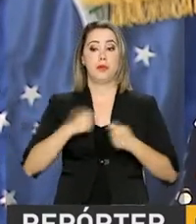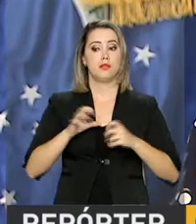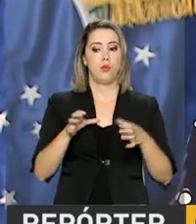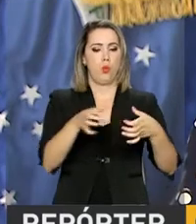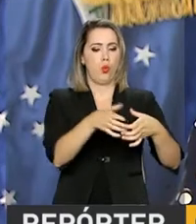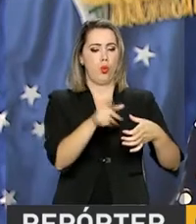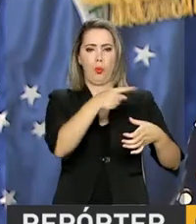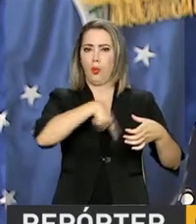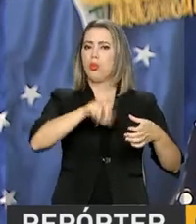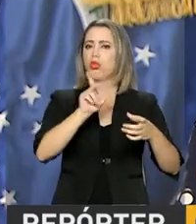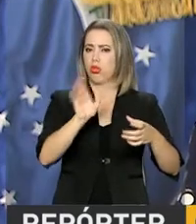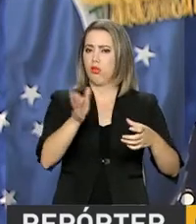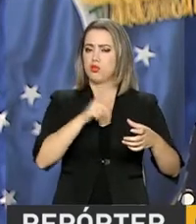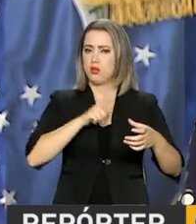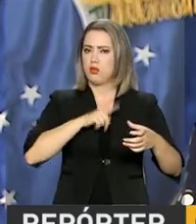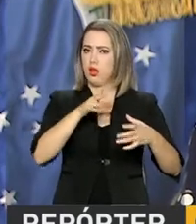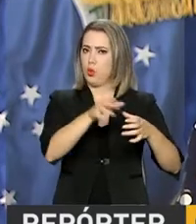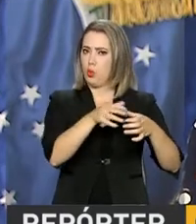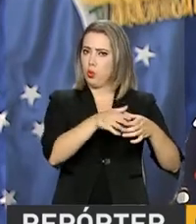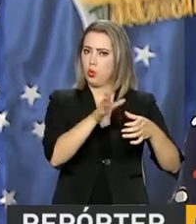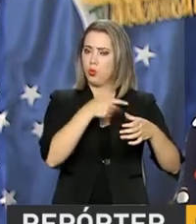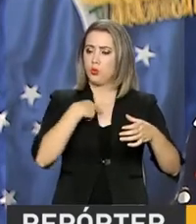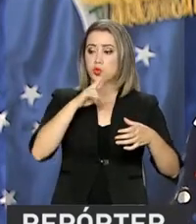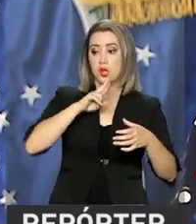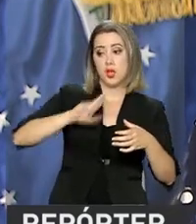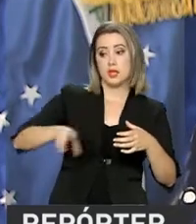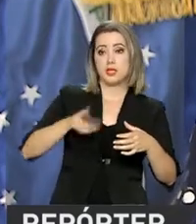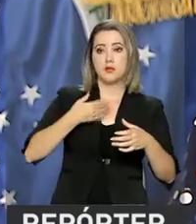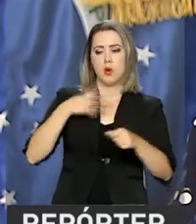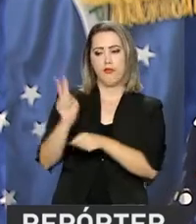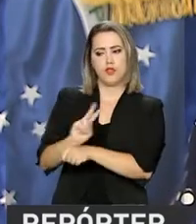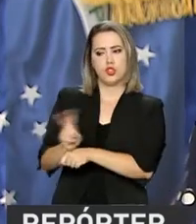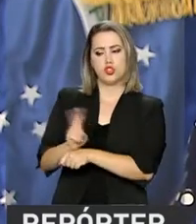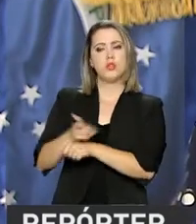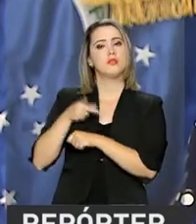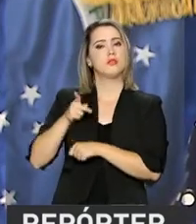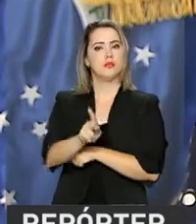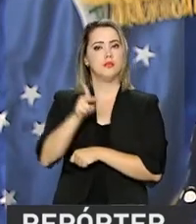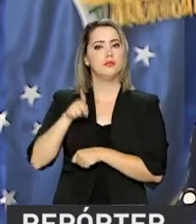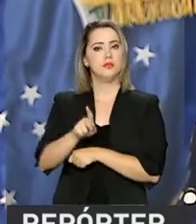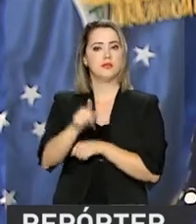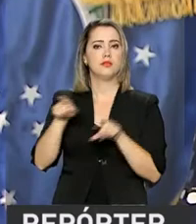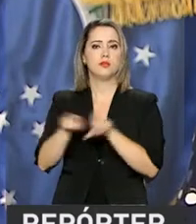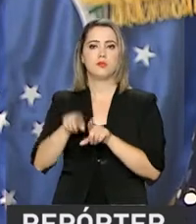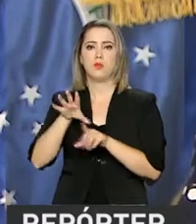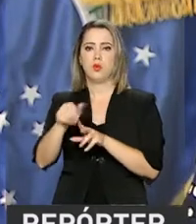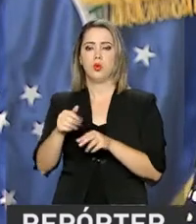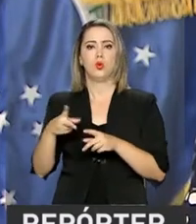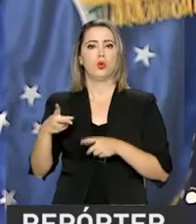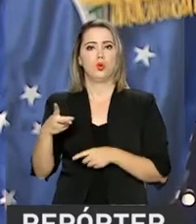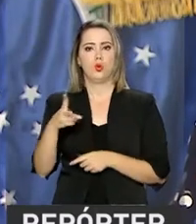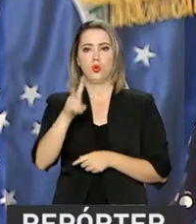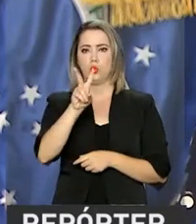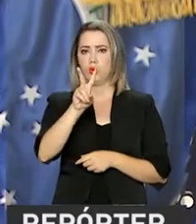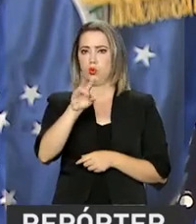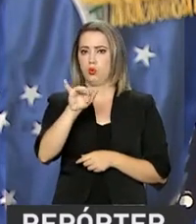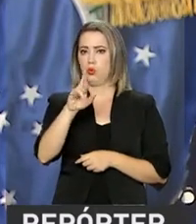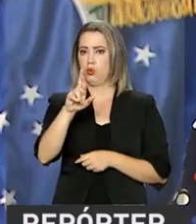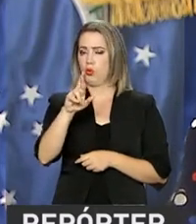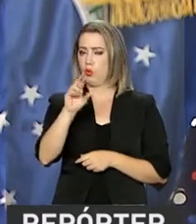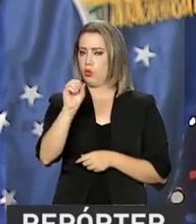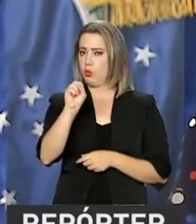attacks que são aqueles grupos formados para obra monitorar todos os tipos de vírus que possam estar entrando na nossa